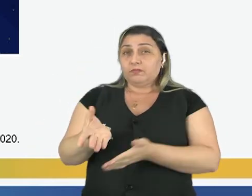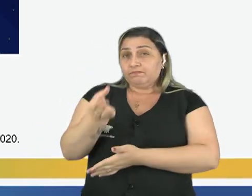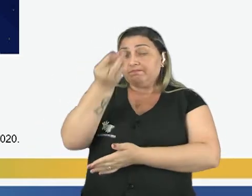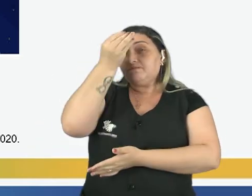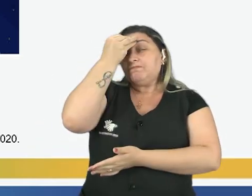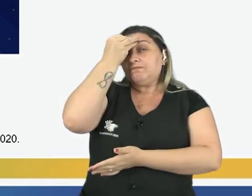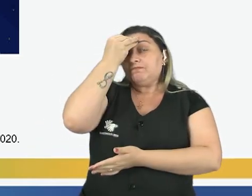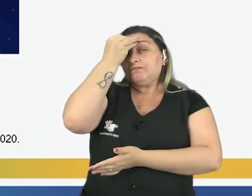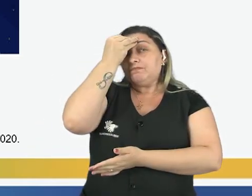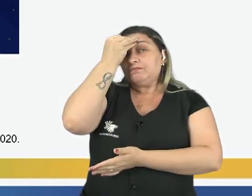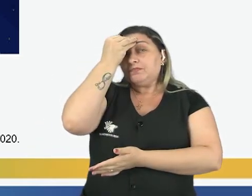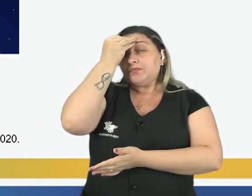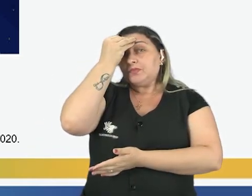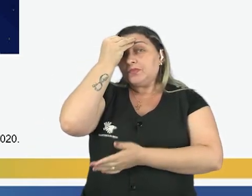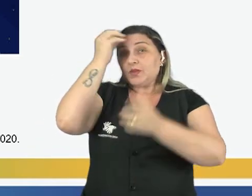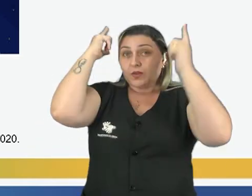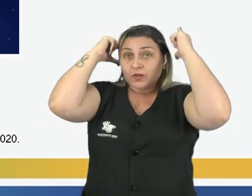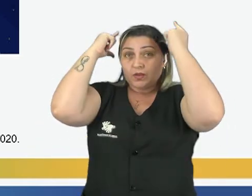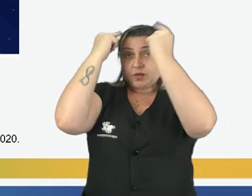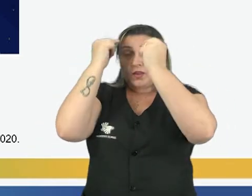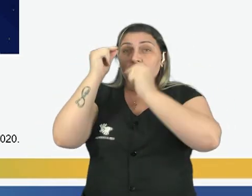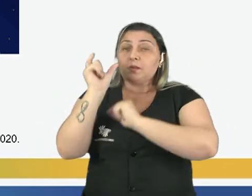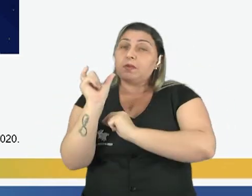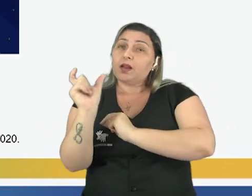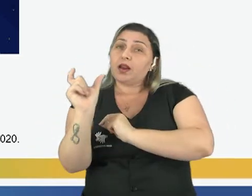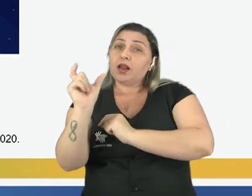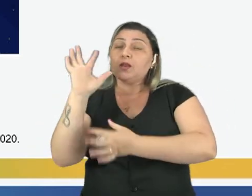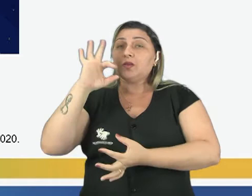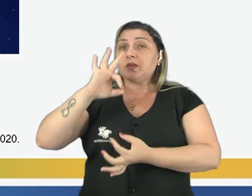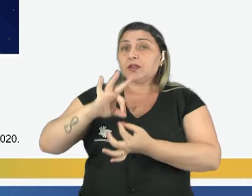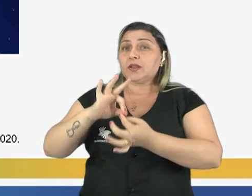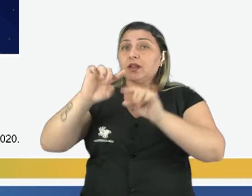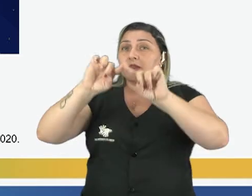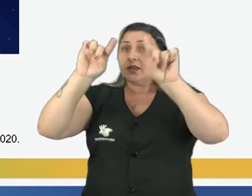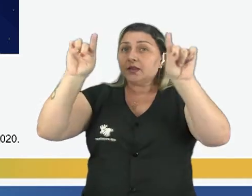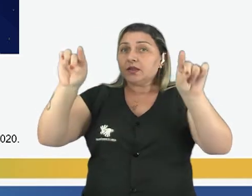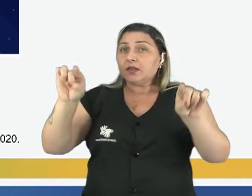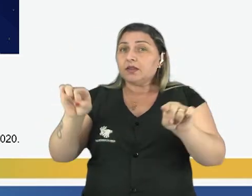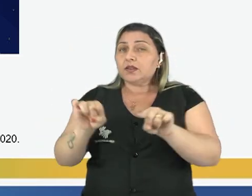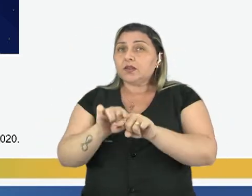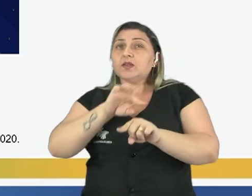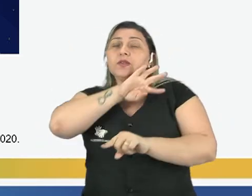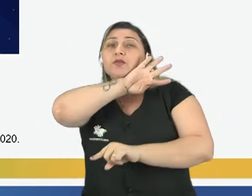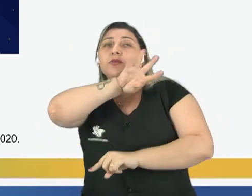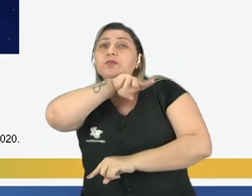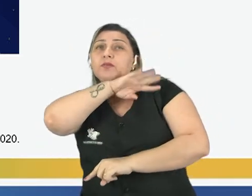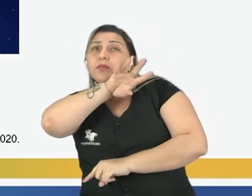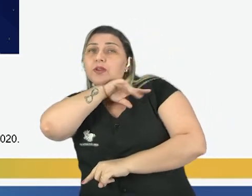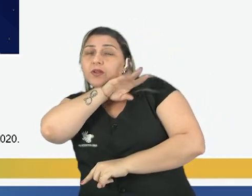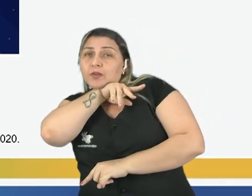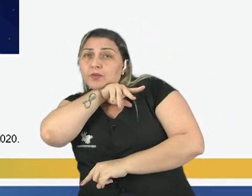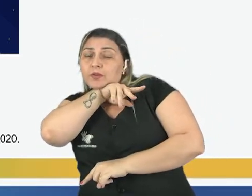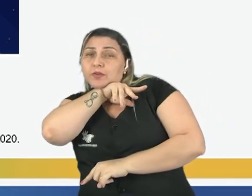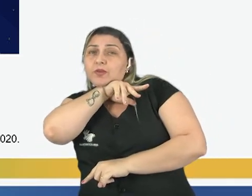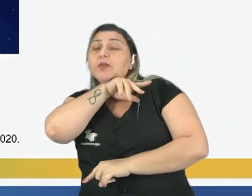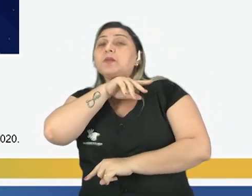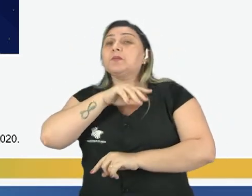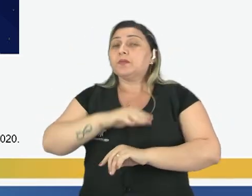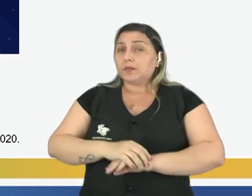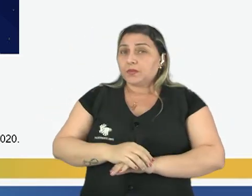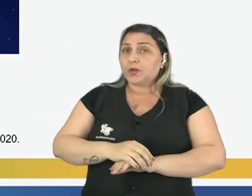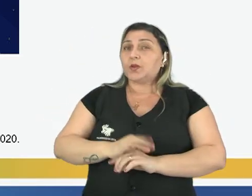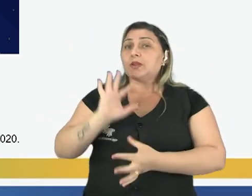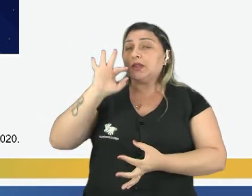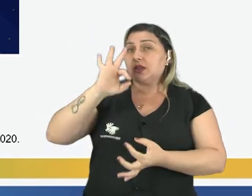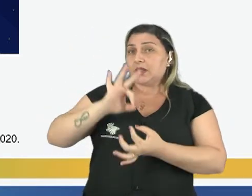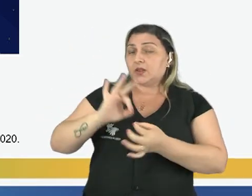fixar. Do grego, a palavra zodíaco significa círculo de animais, círculo de animal, posto que muitos